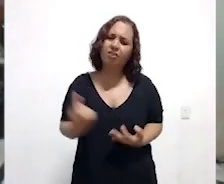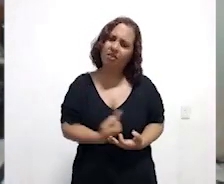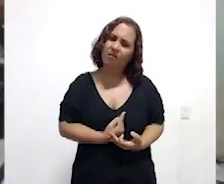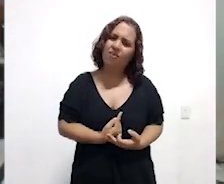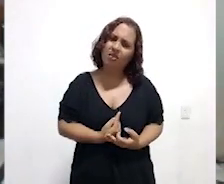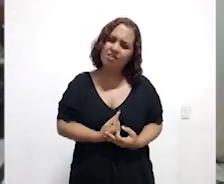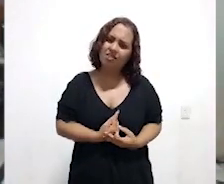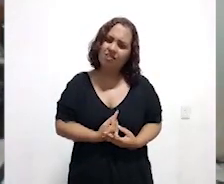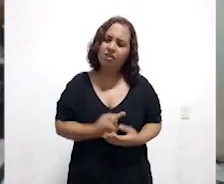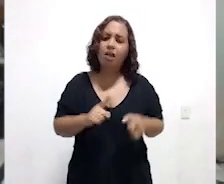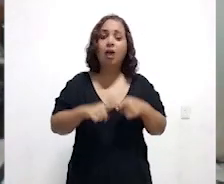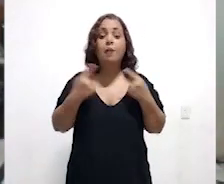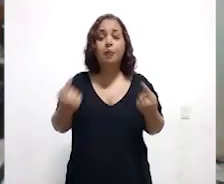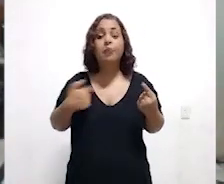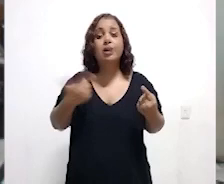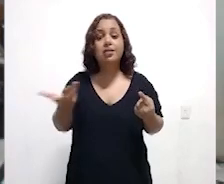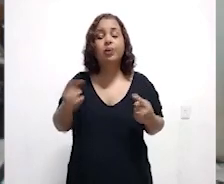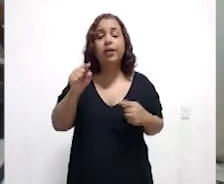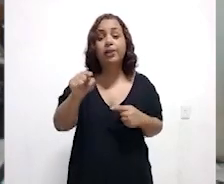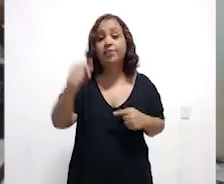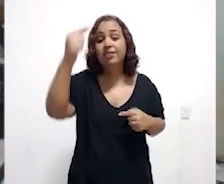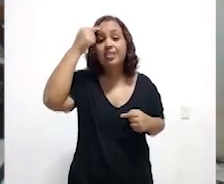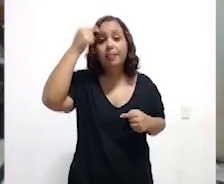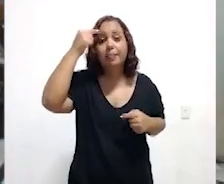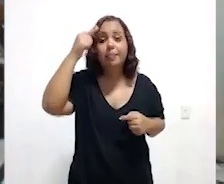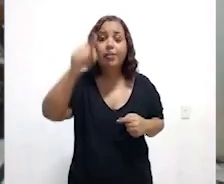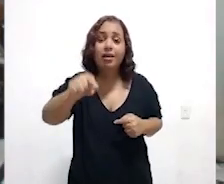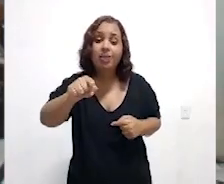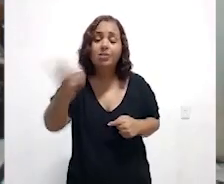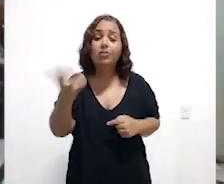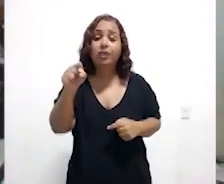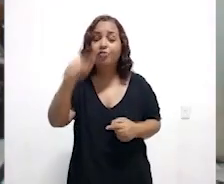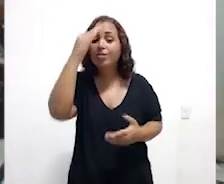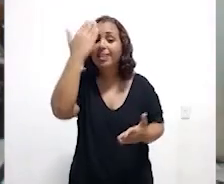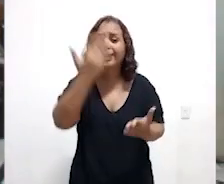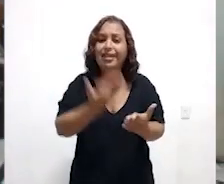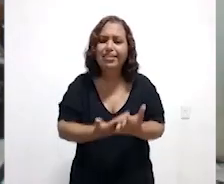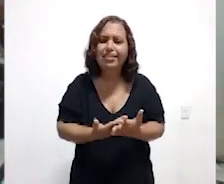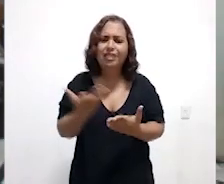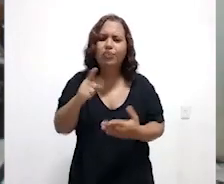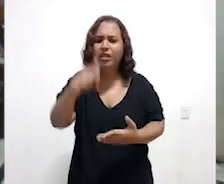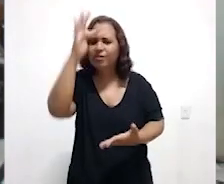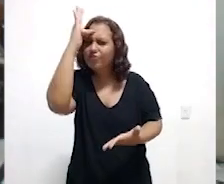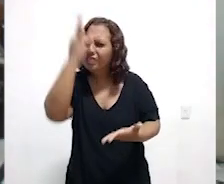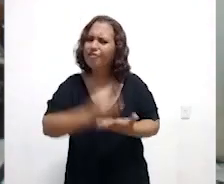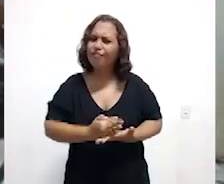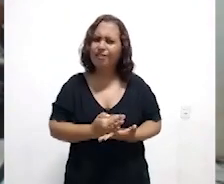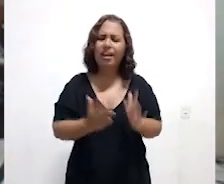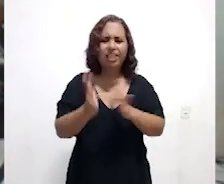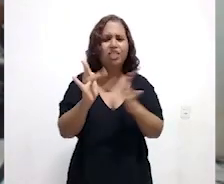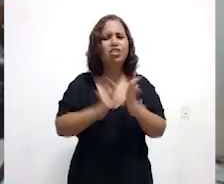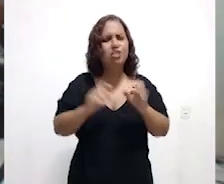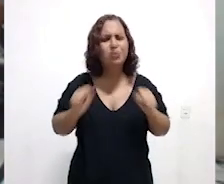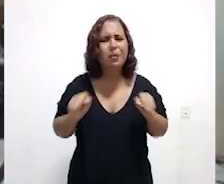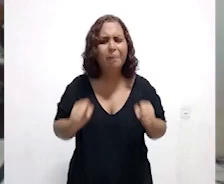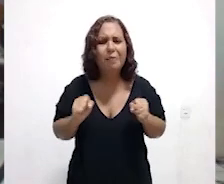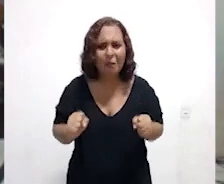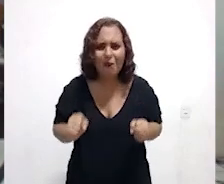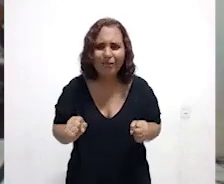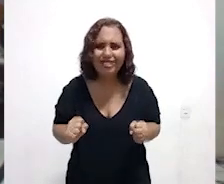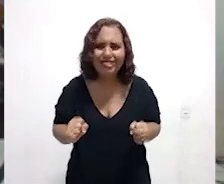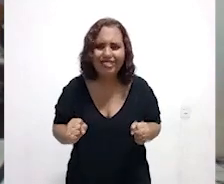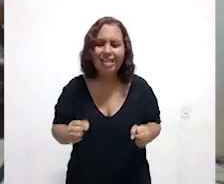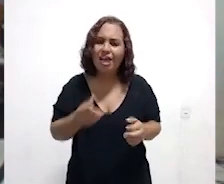Mas eu quero que você pense aí, eu quero que você acredite, eu quero que você tenha fé que Jesus pode. Diga no